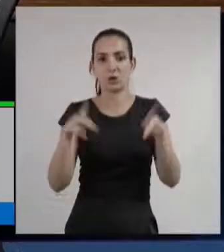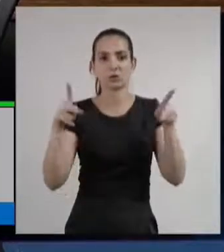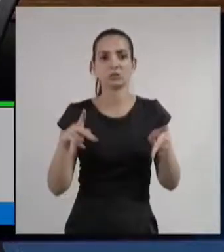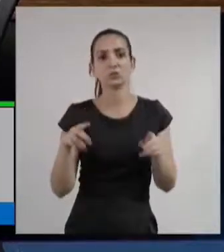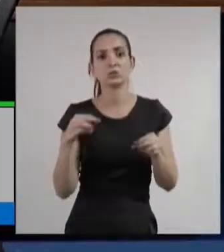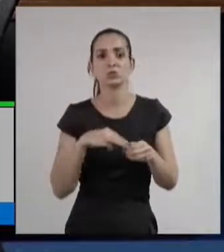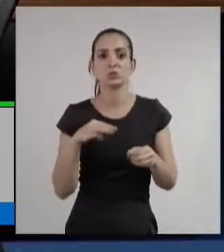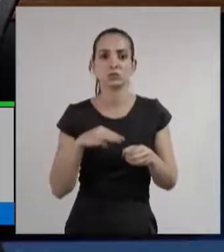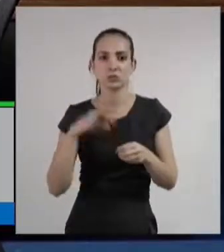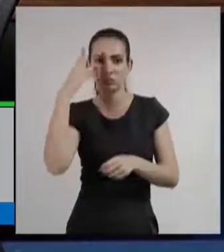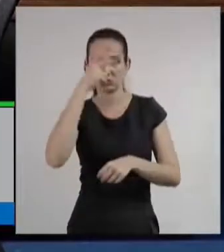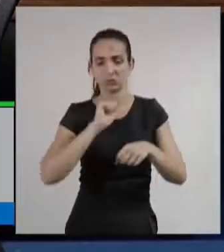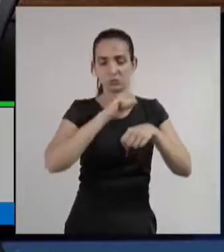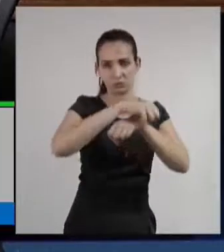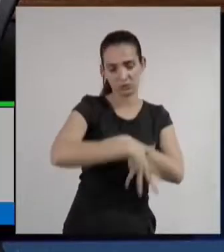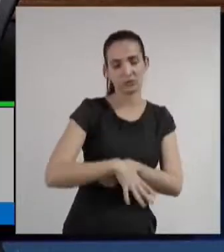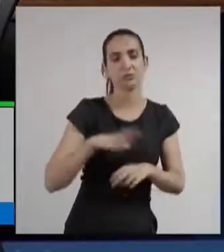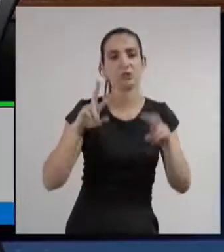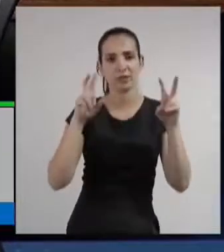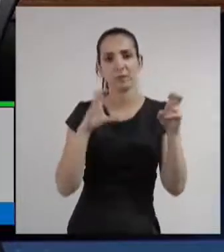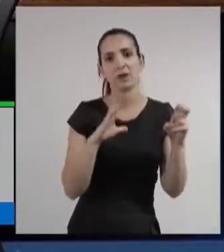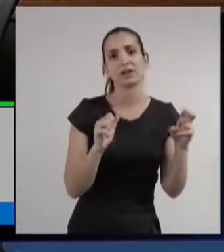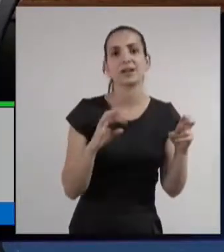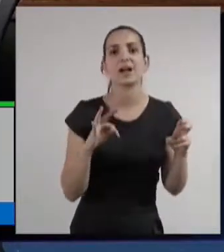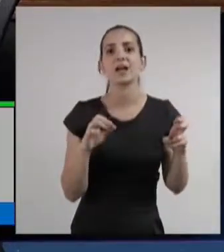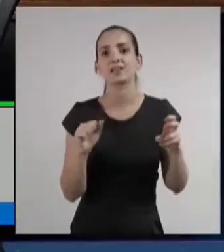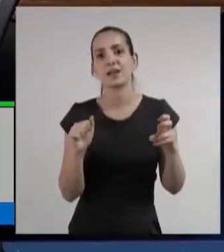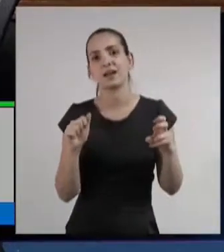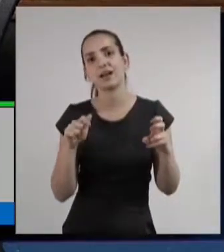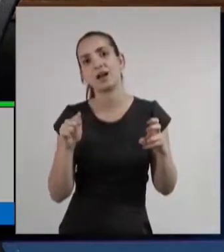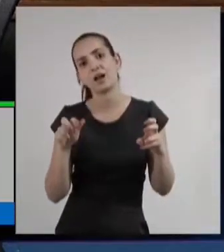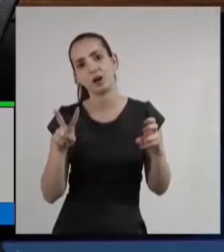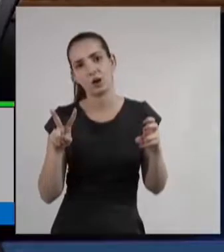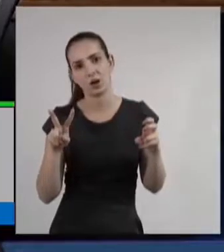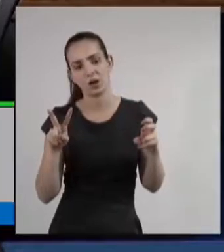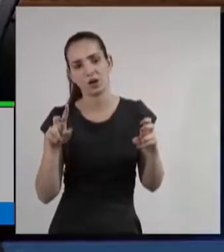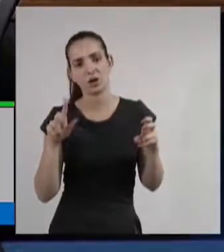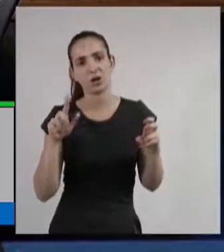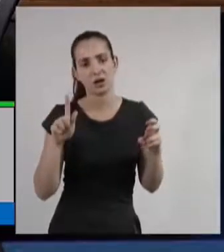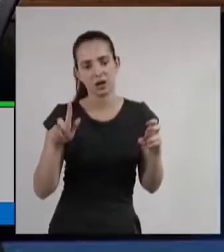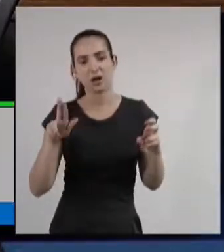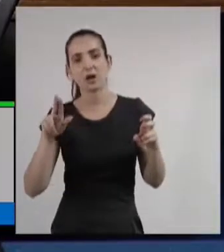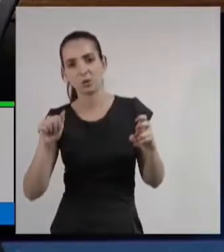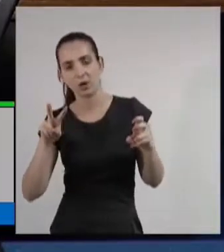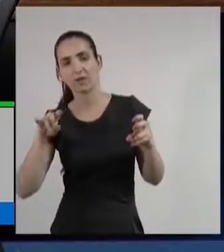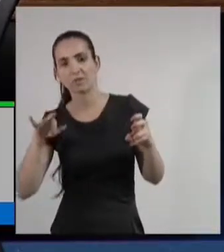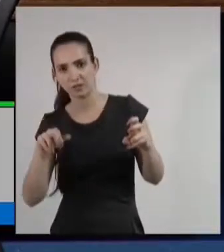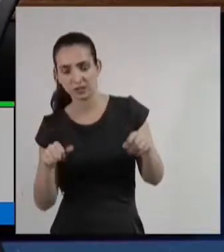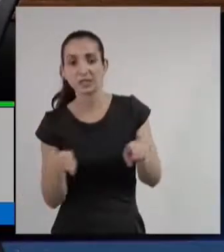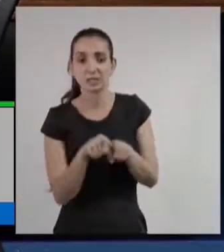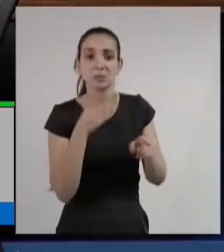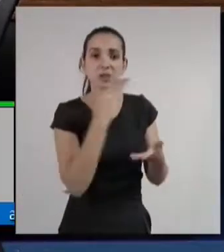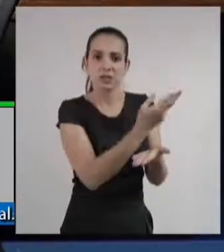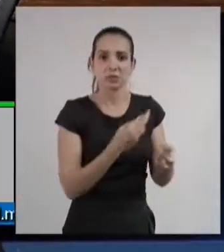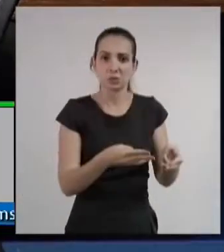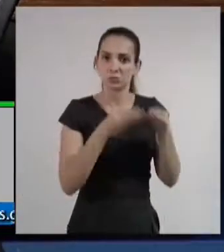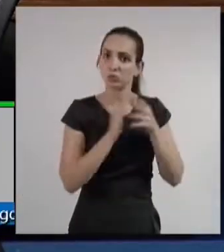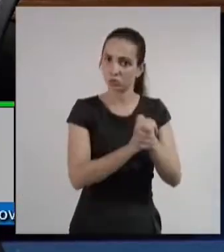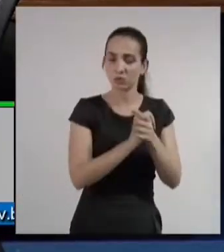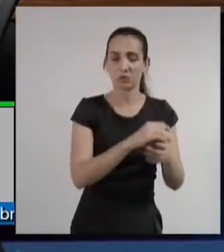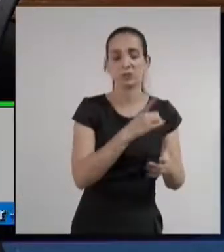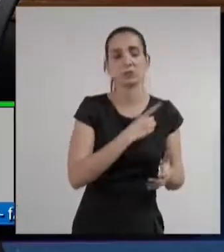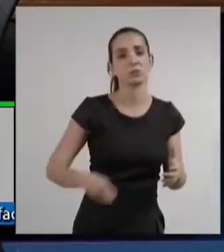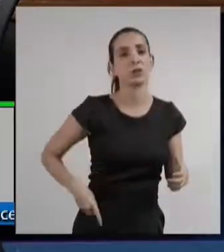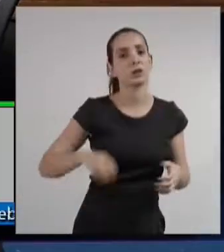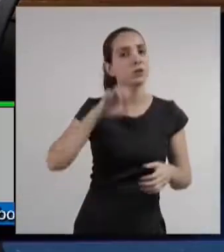evento Cataguavira 2018, requerimento de moção de congratulação de autoria do deputado Eduardo Rocha, endereçado ao